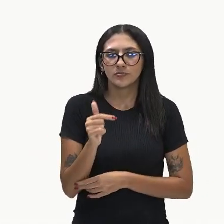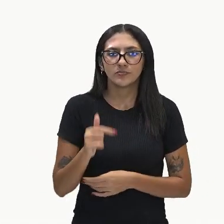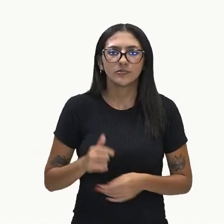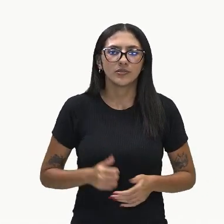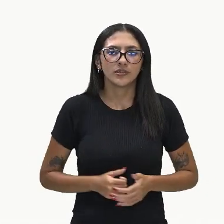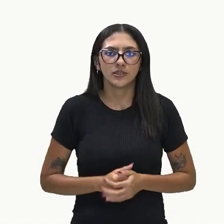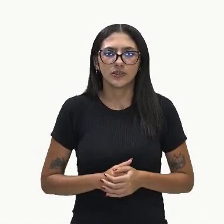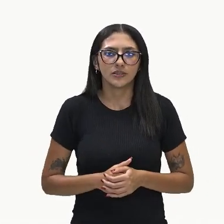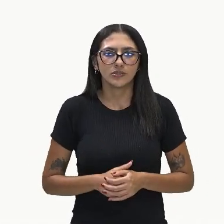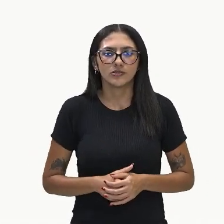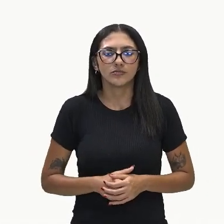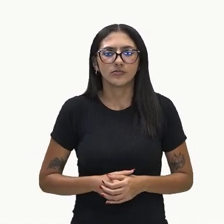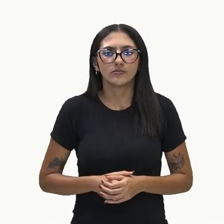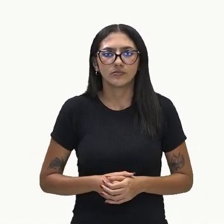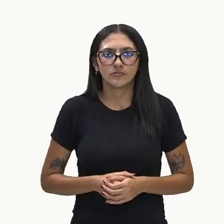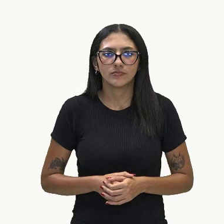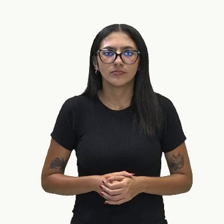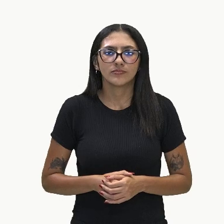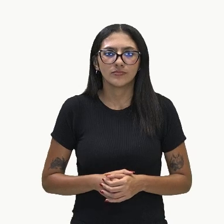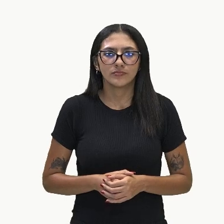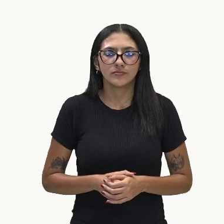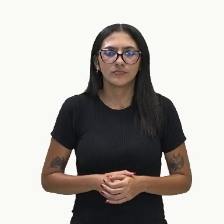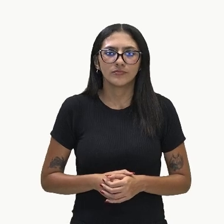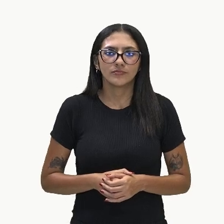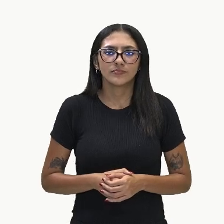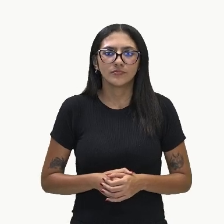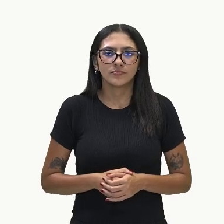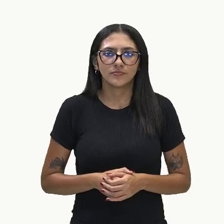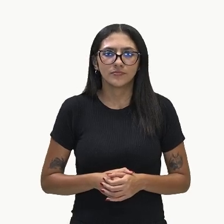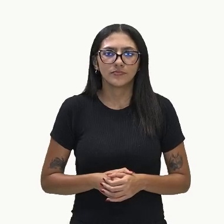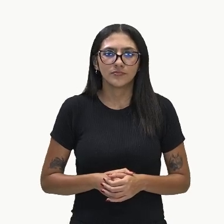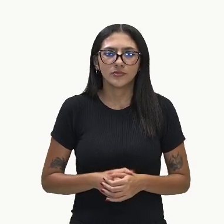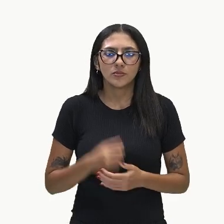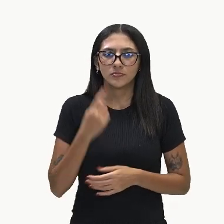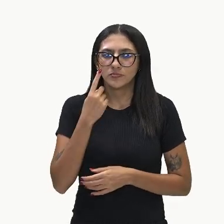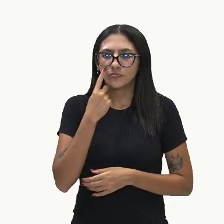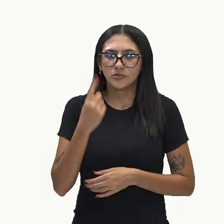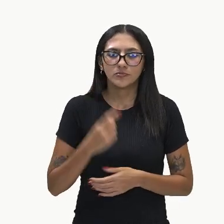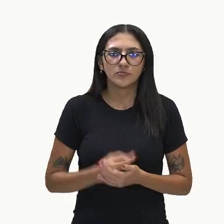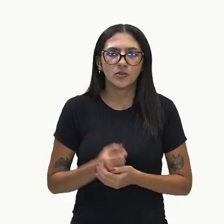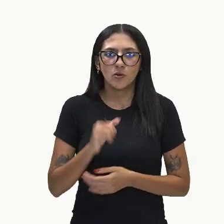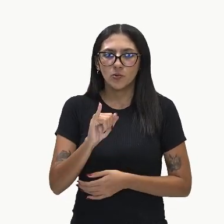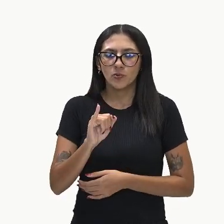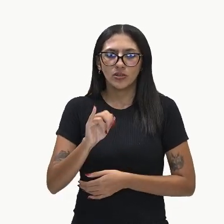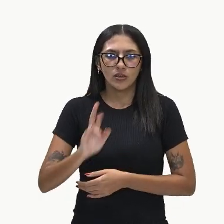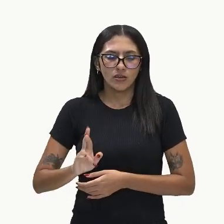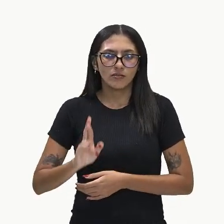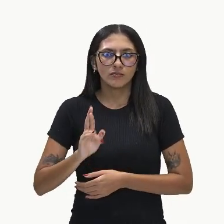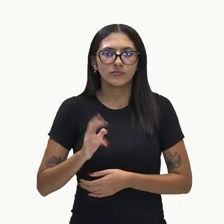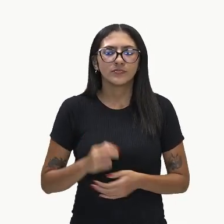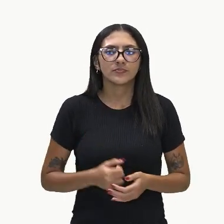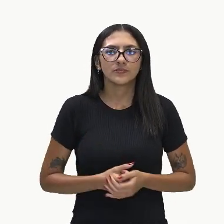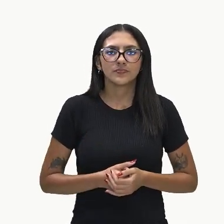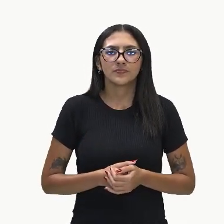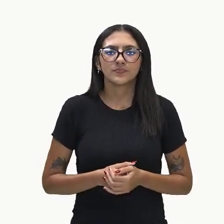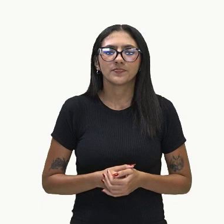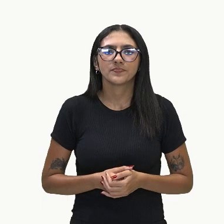né, raízes. E aí, só colocar o símbolozinho dos conjunto dos números reais.